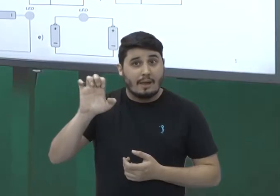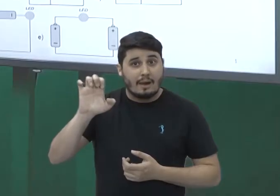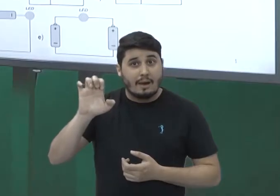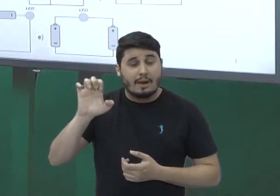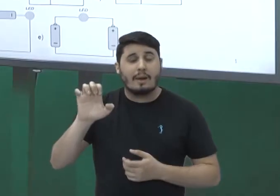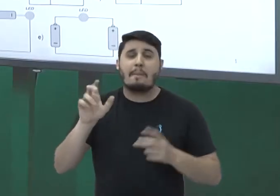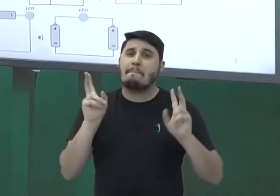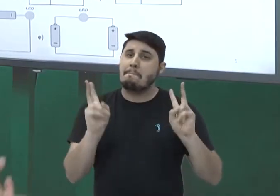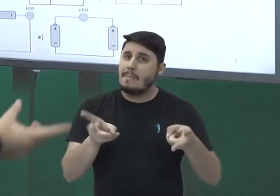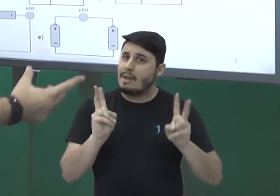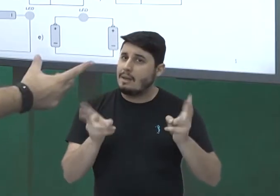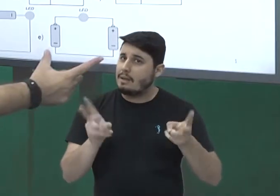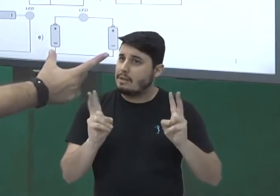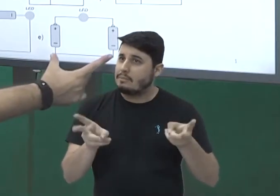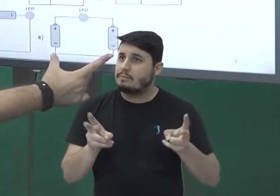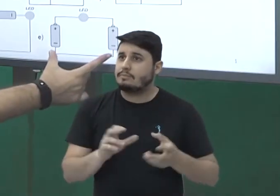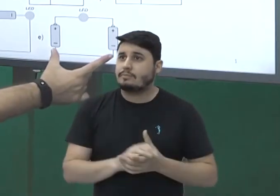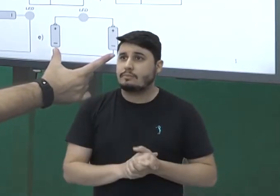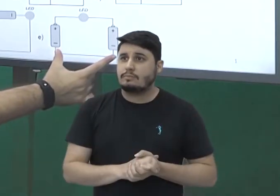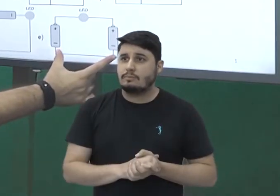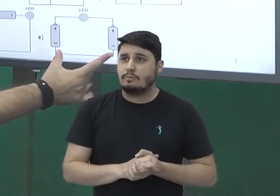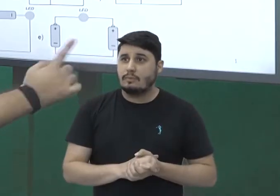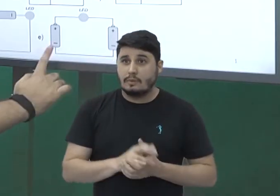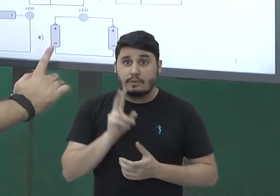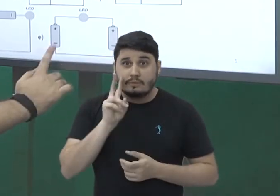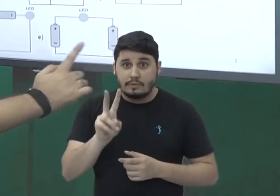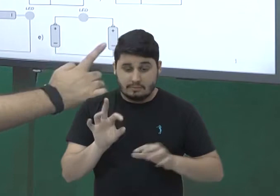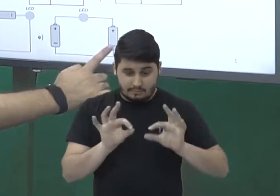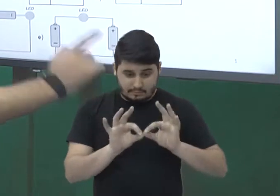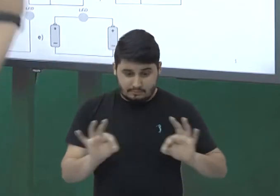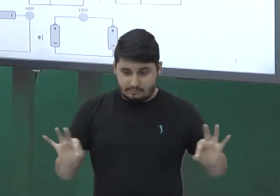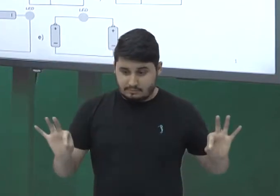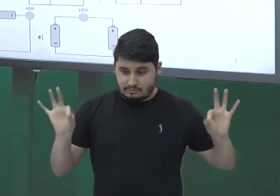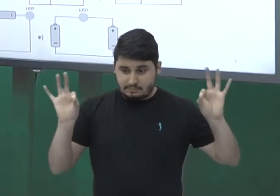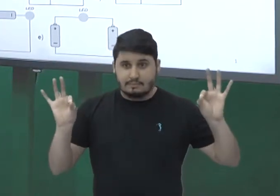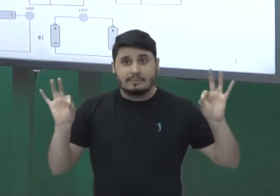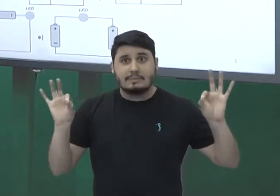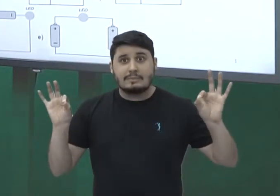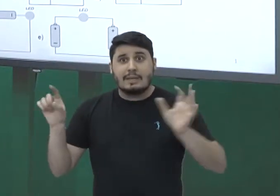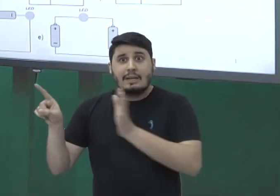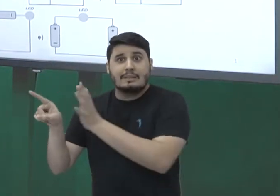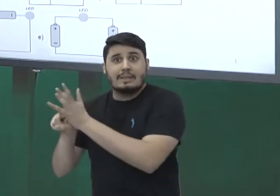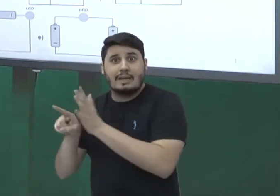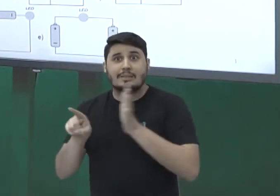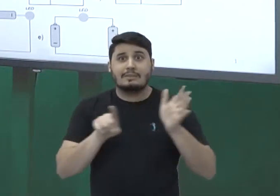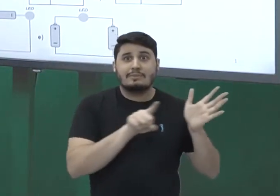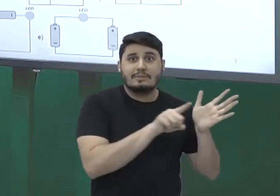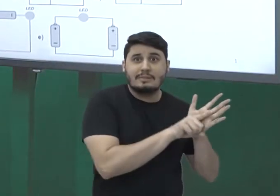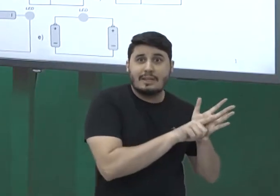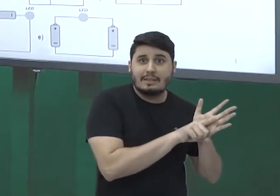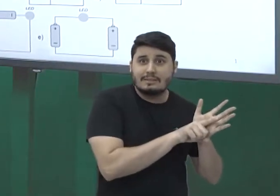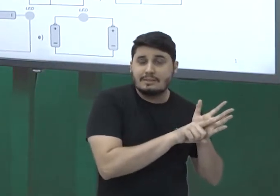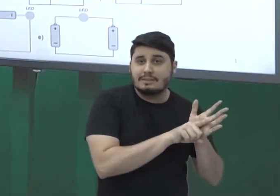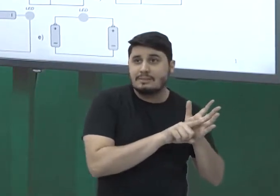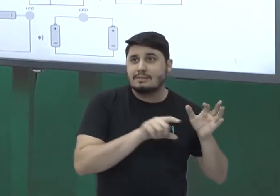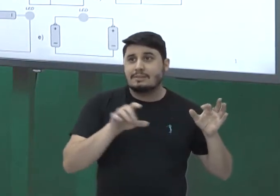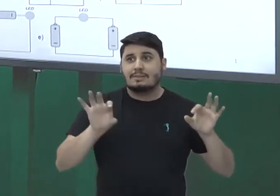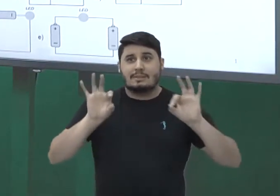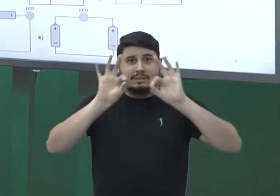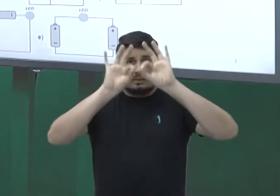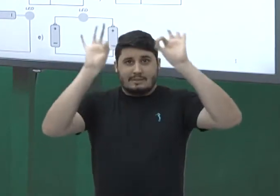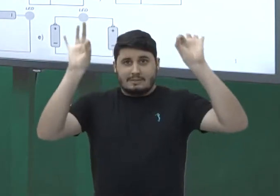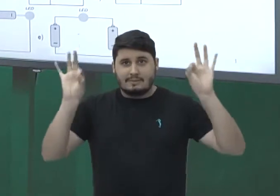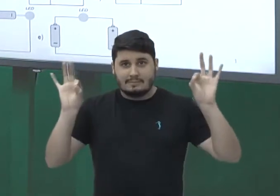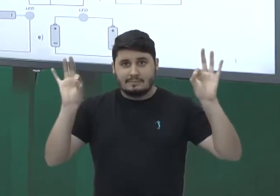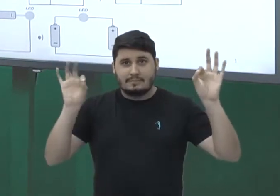a mesma resposta, né? Veja que eu tenho polo negativo com polo negativo ligado aqui também. E por isso não